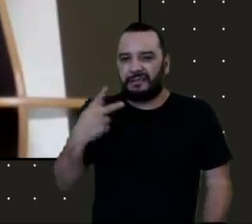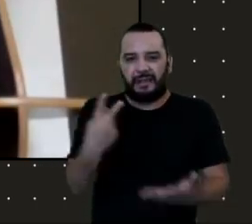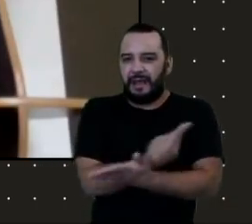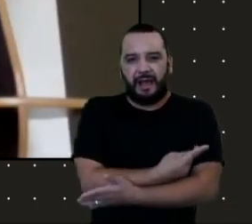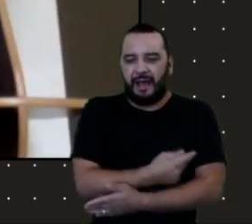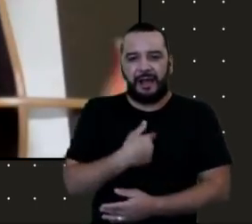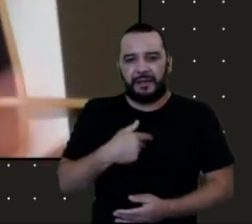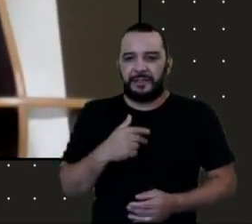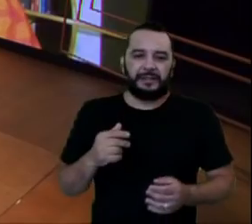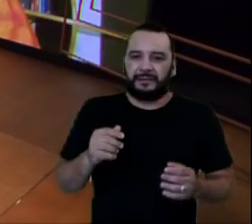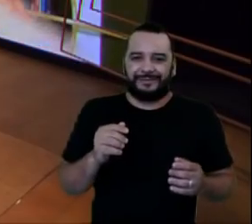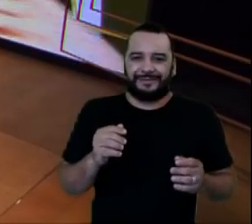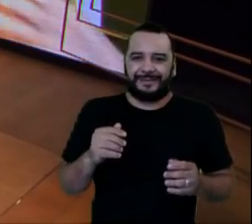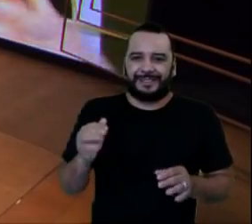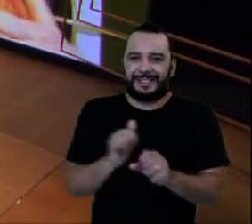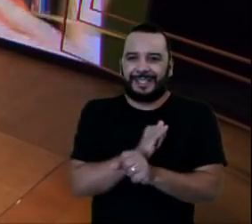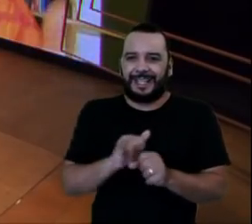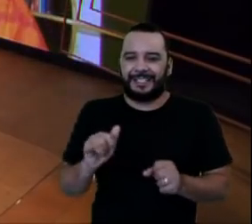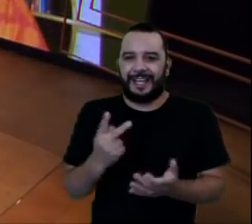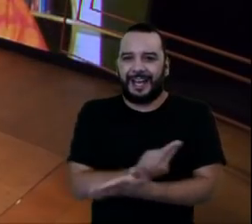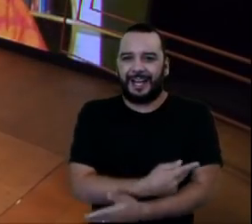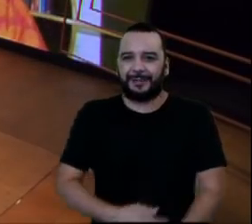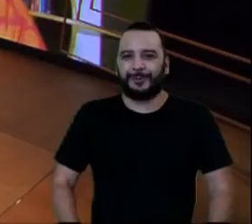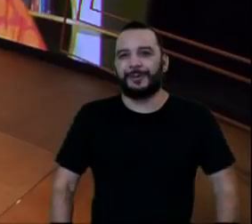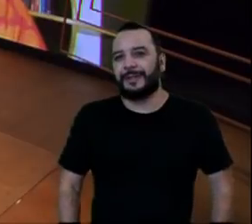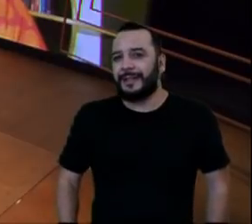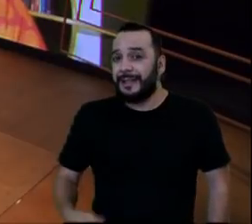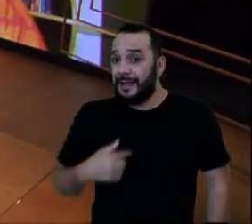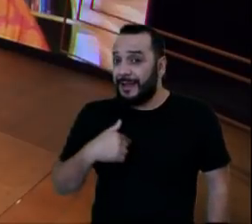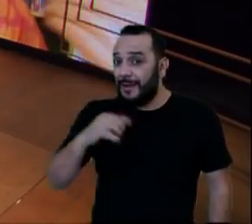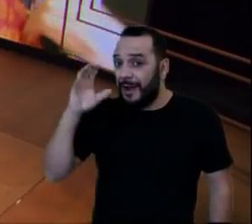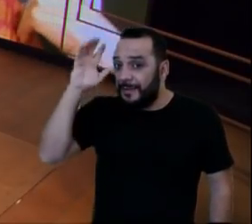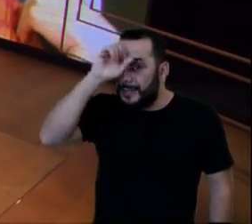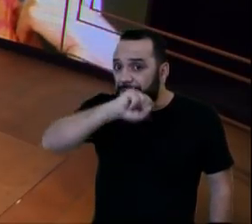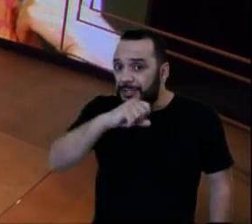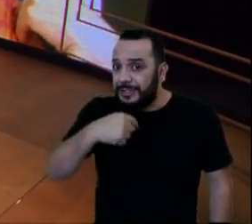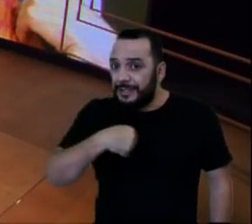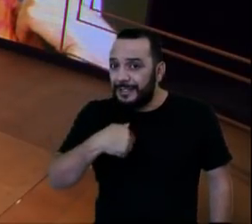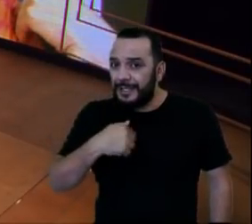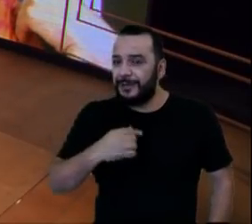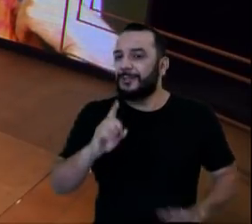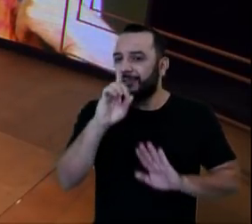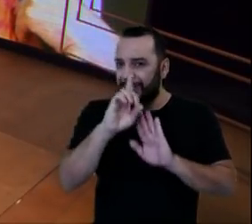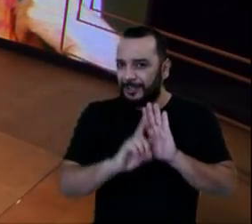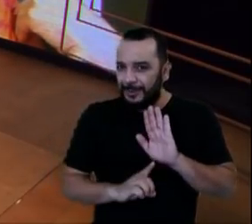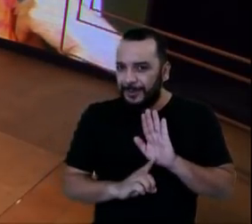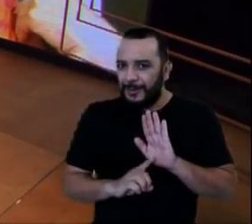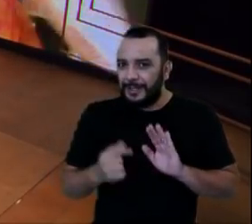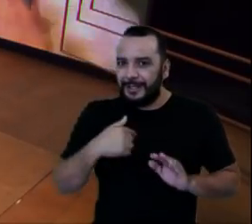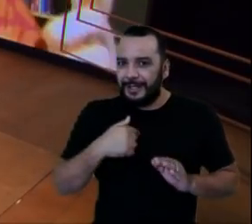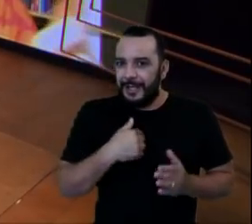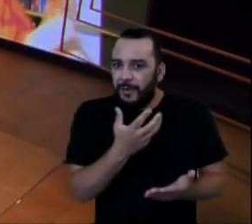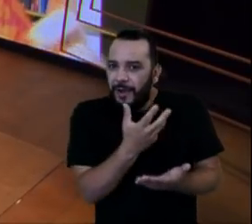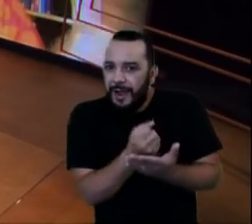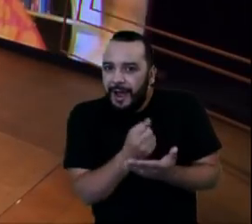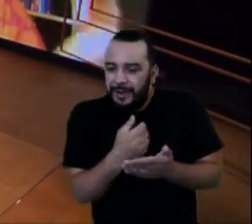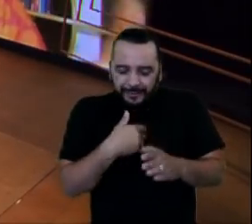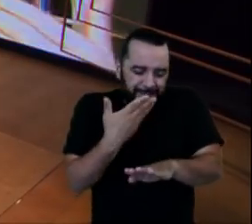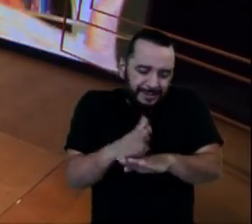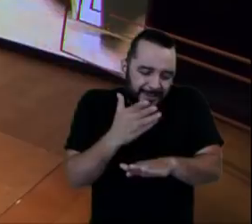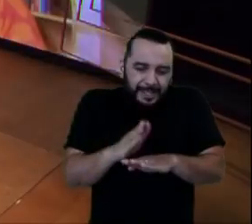quê? Não, eu gosto de ver, eu acho importante ver, porque é quando a gente se vê que a gente se corrige, né? A gente vê,